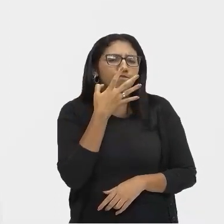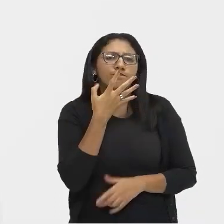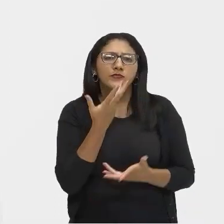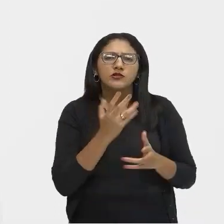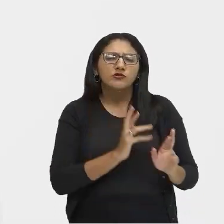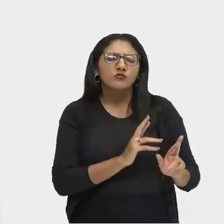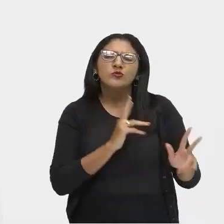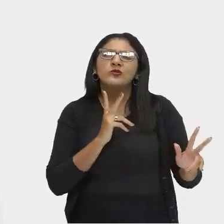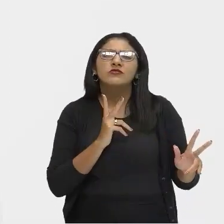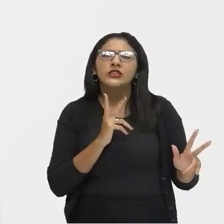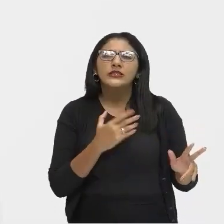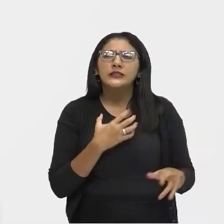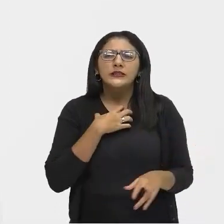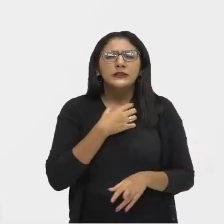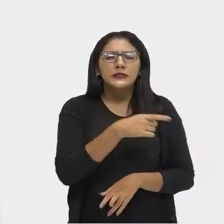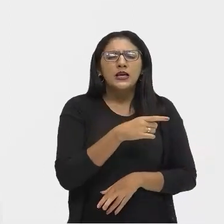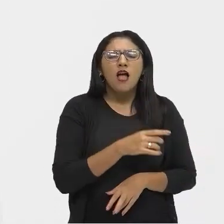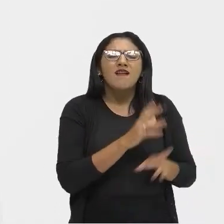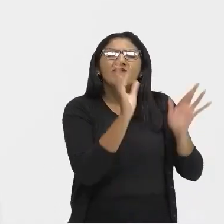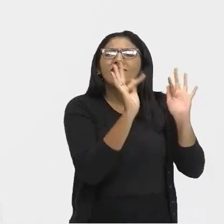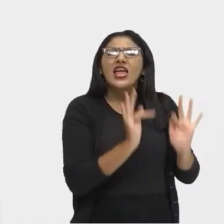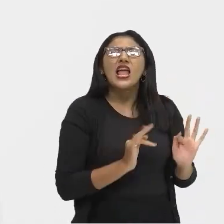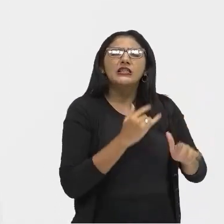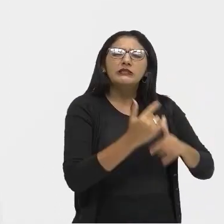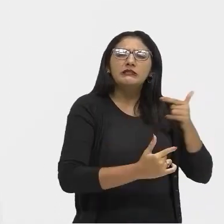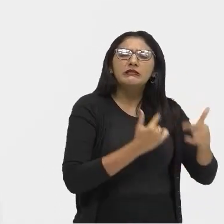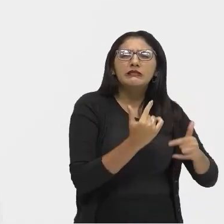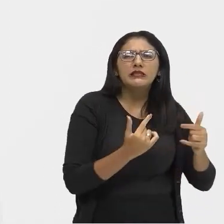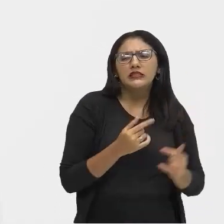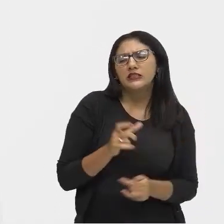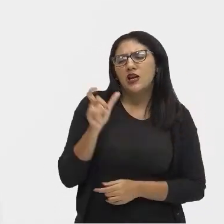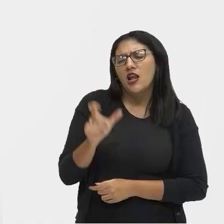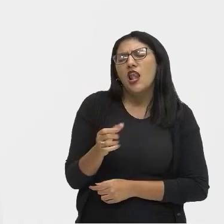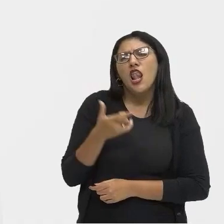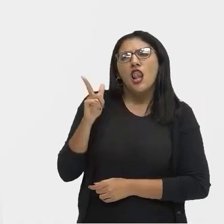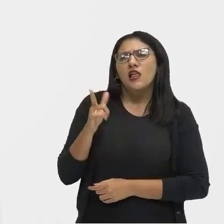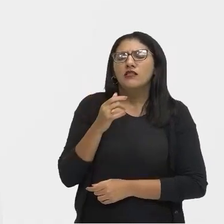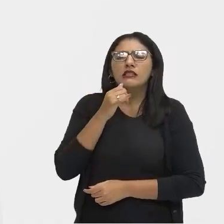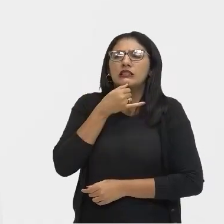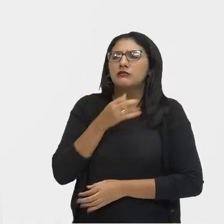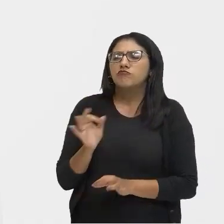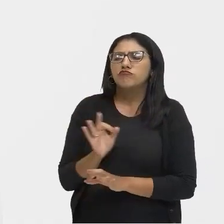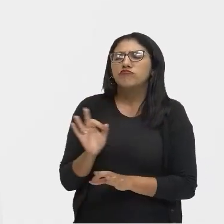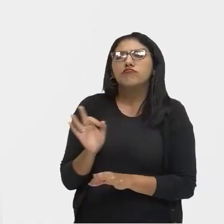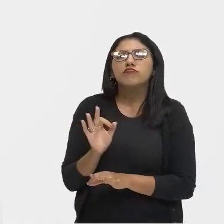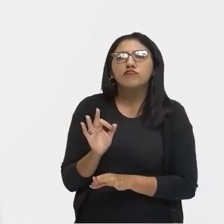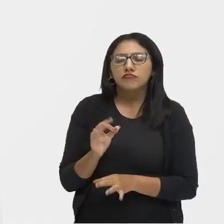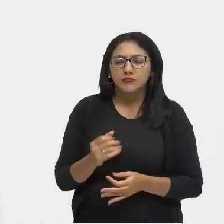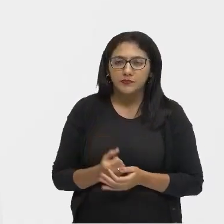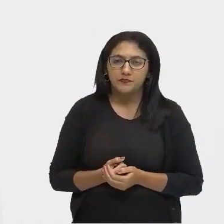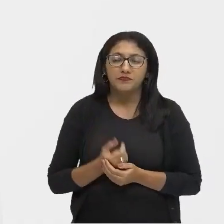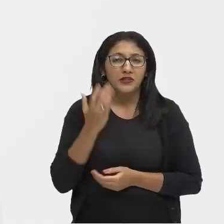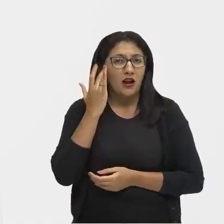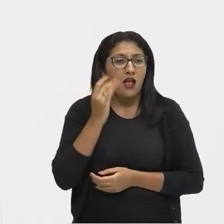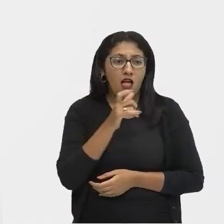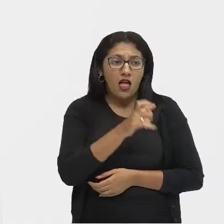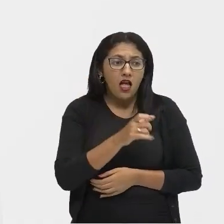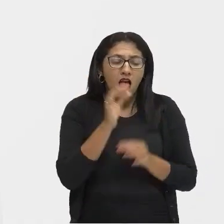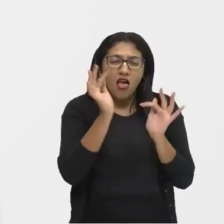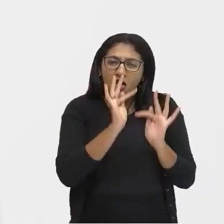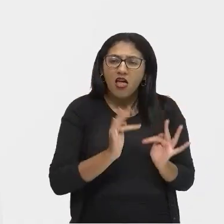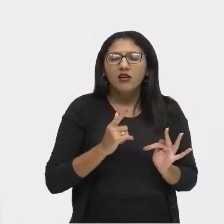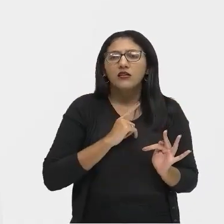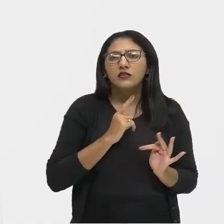pessoa que hoje está feliz com o seu trabalho e aquela que não está? Provavelmente a pessoa feliz buscou